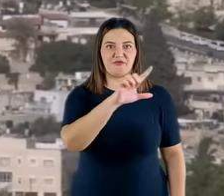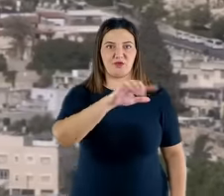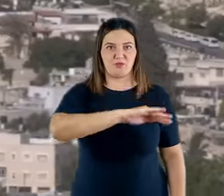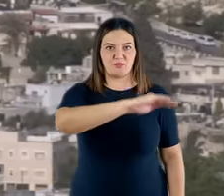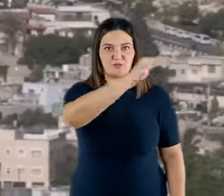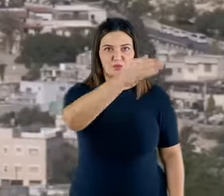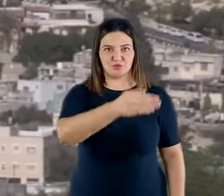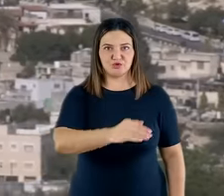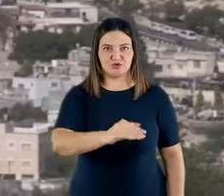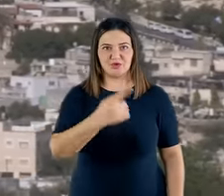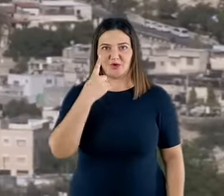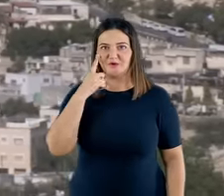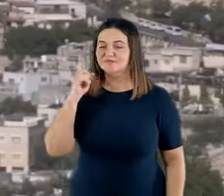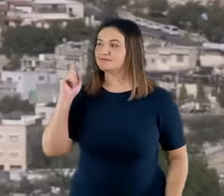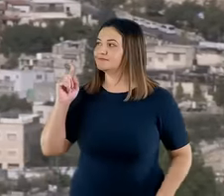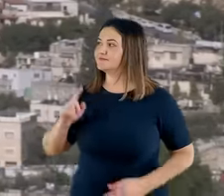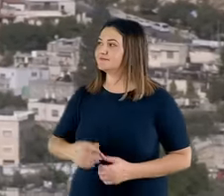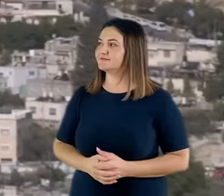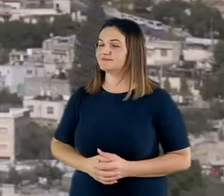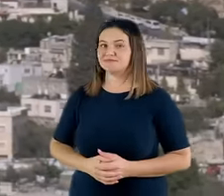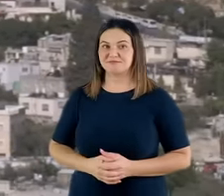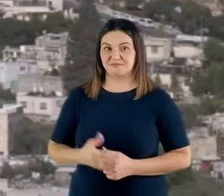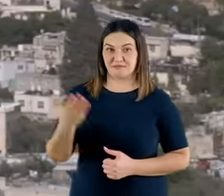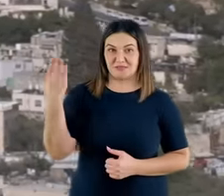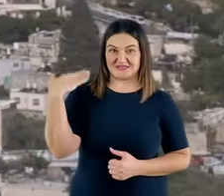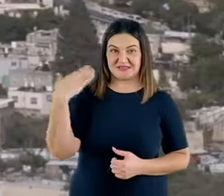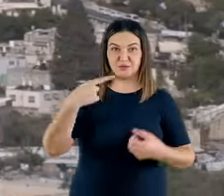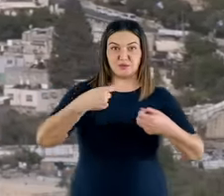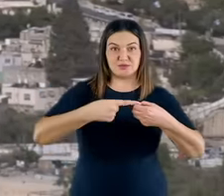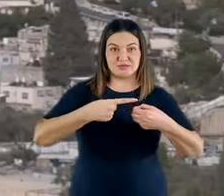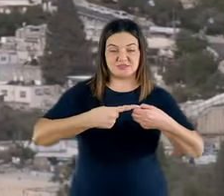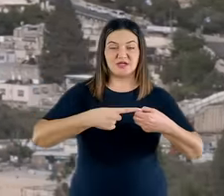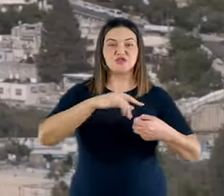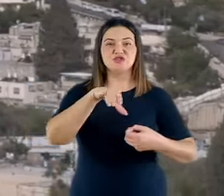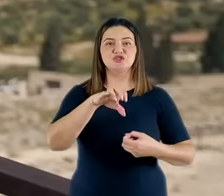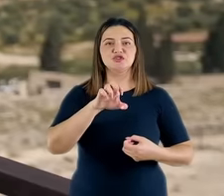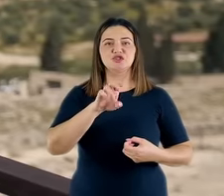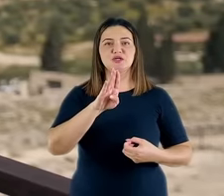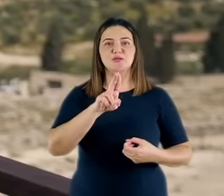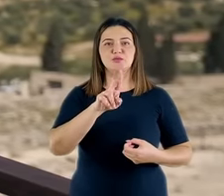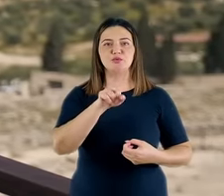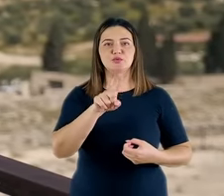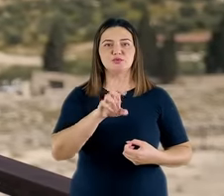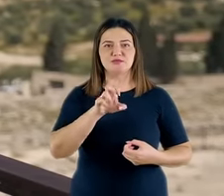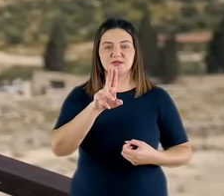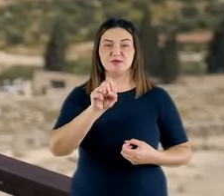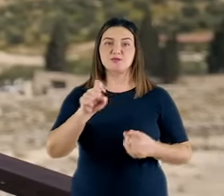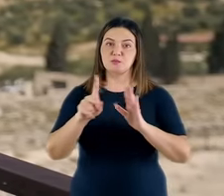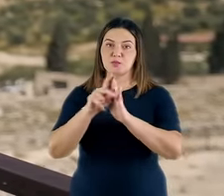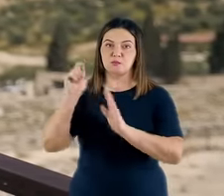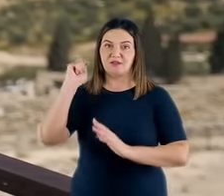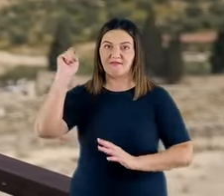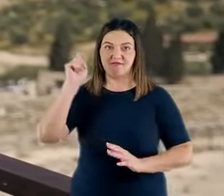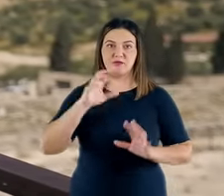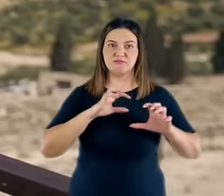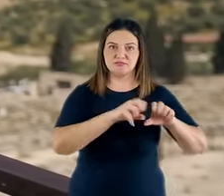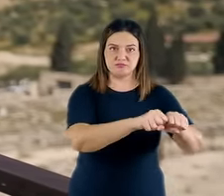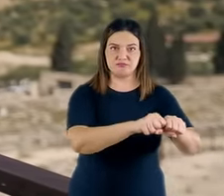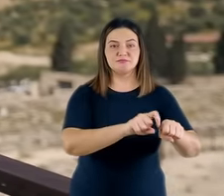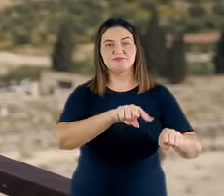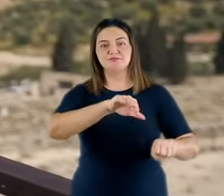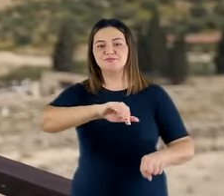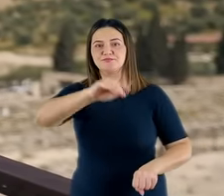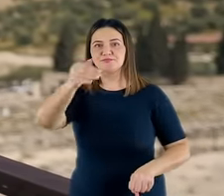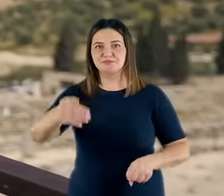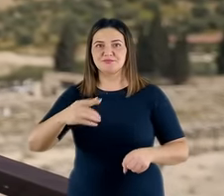que é a parte ali embaixo, que coincide com a cidade dos Jebuseus que Davi conquistou. Depois eu falei também do Monte Moriá, que